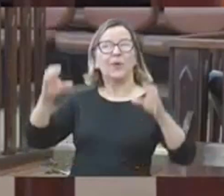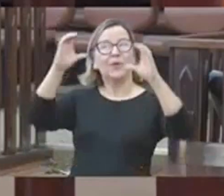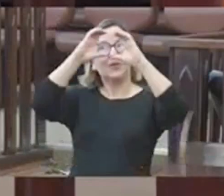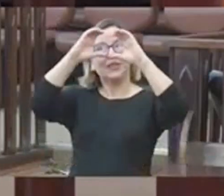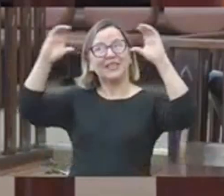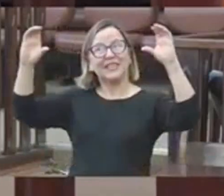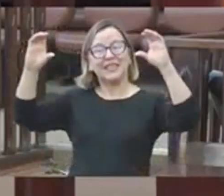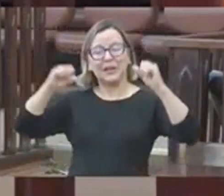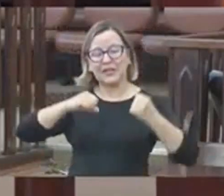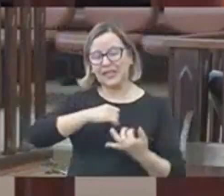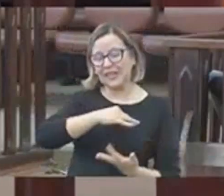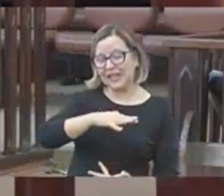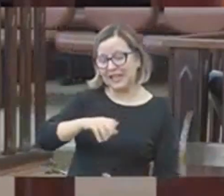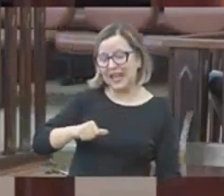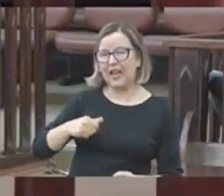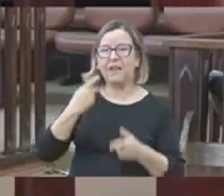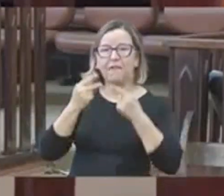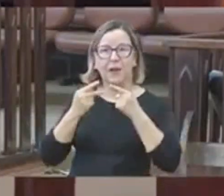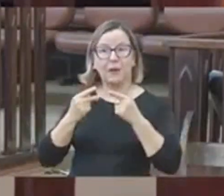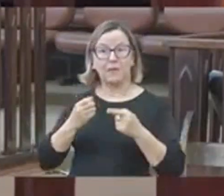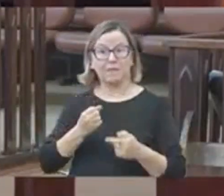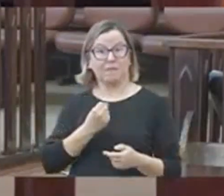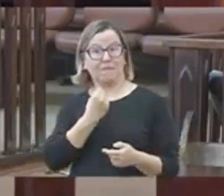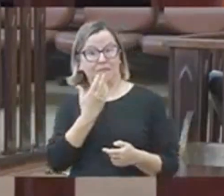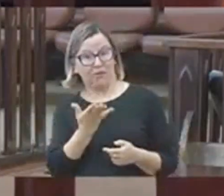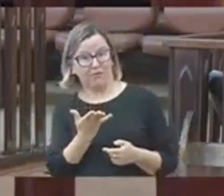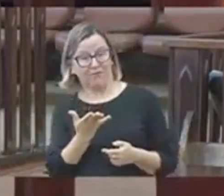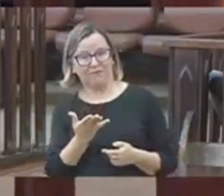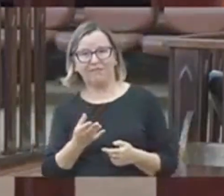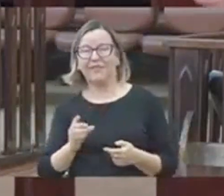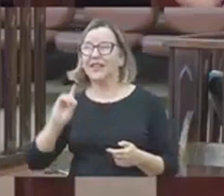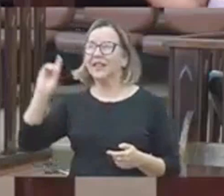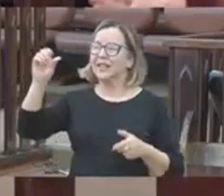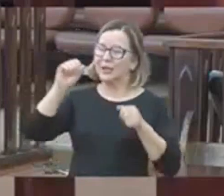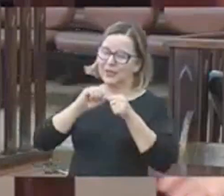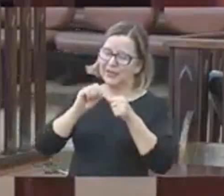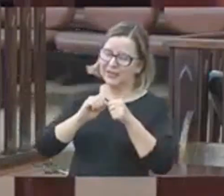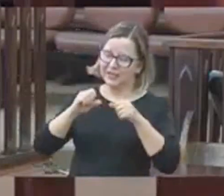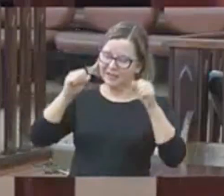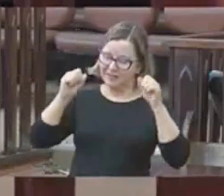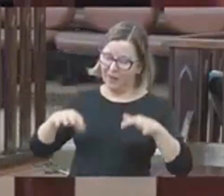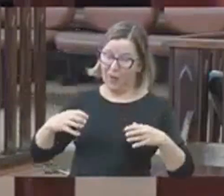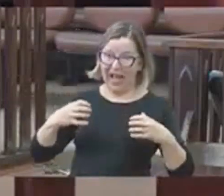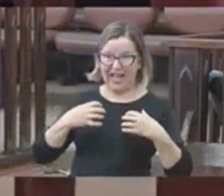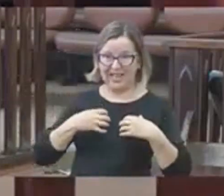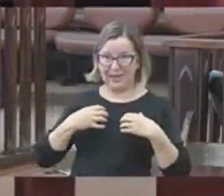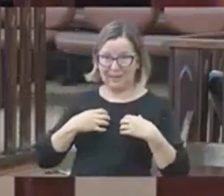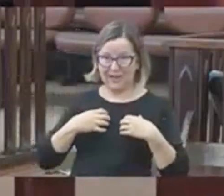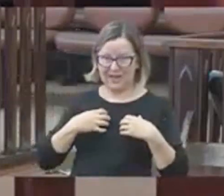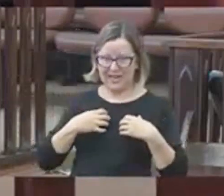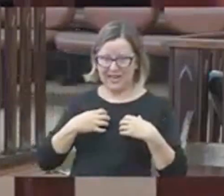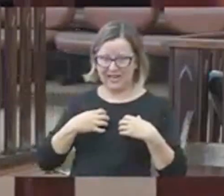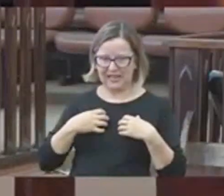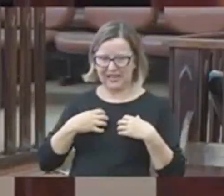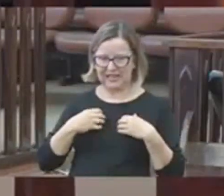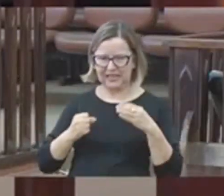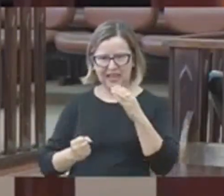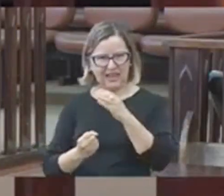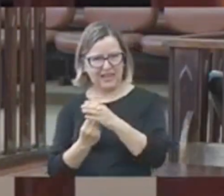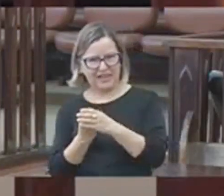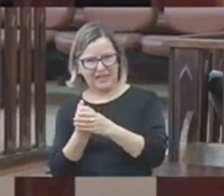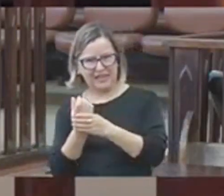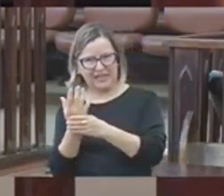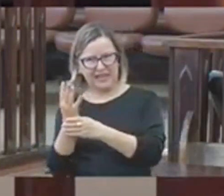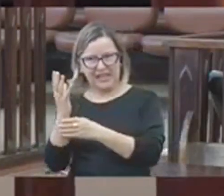terra e disse, é bom. Deus criou os animais, criou as plantas, tudo o que